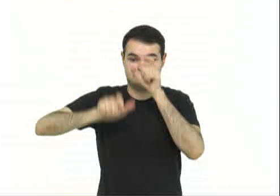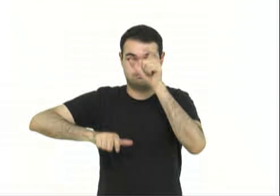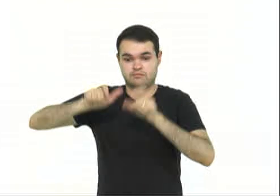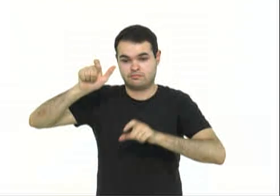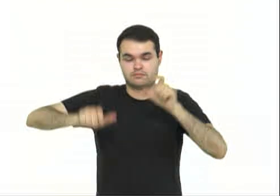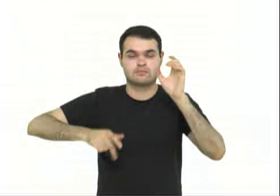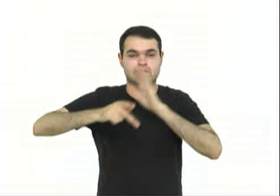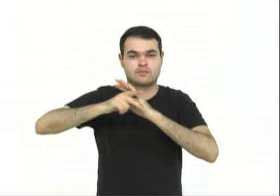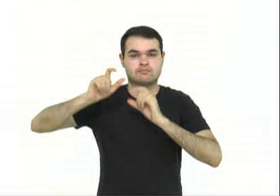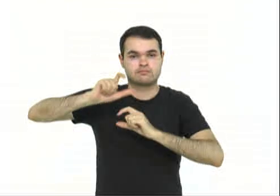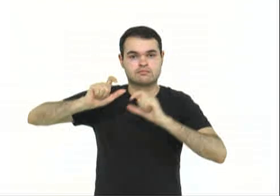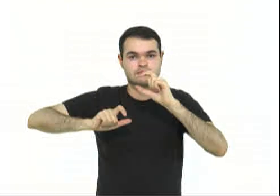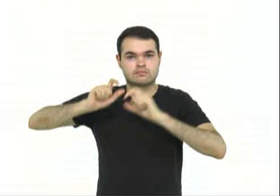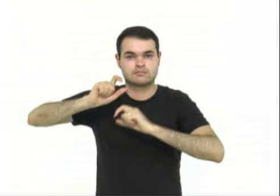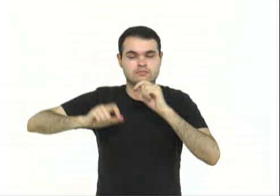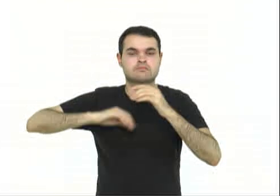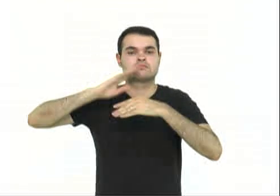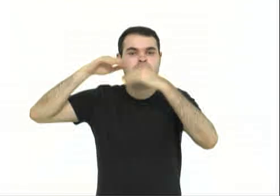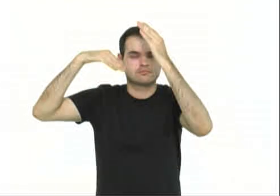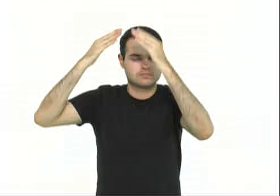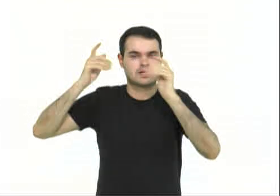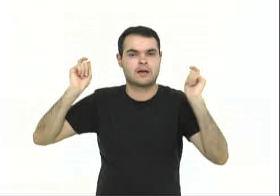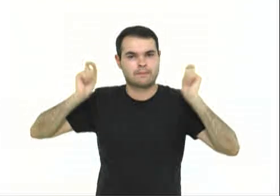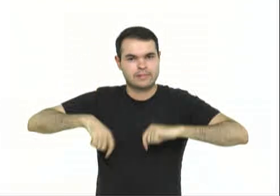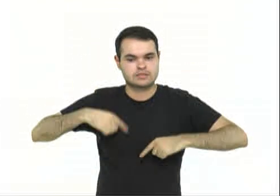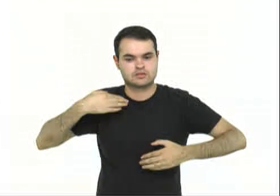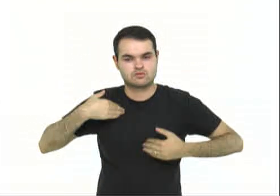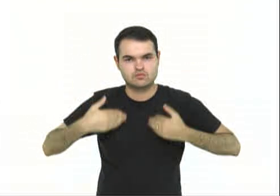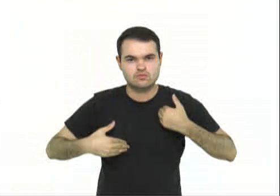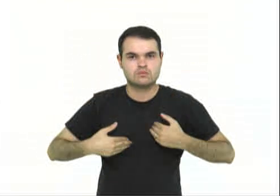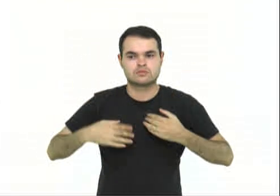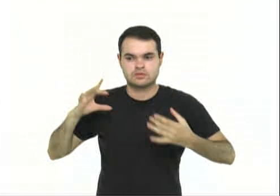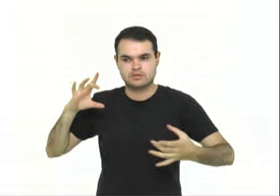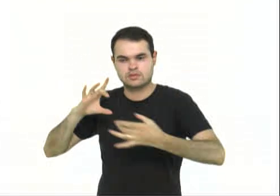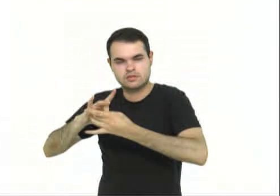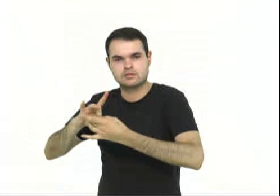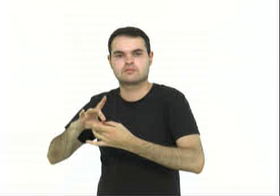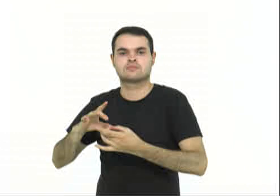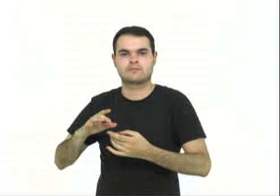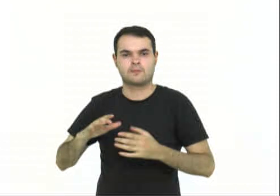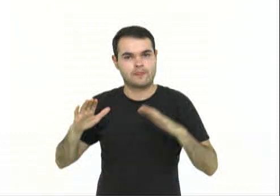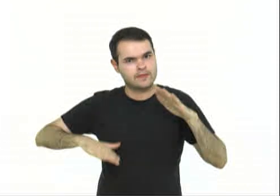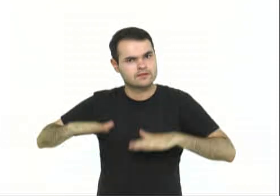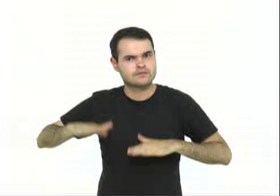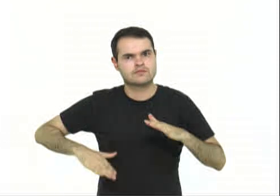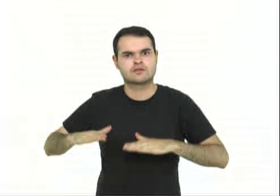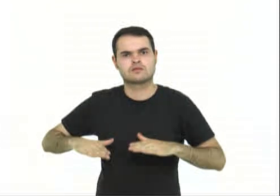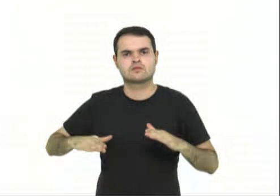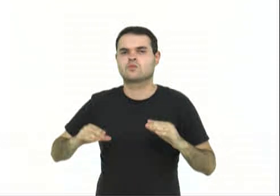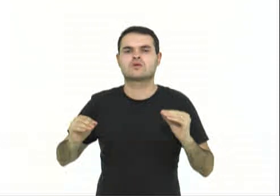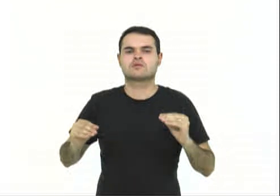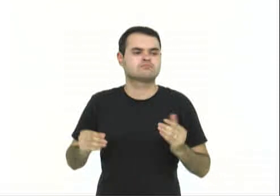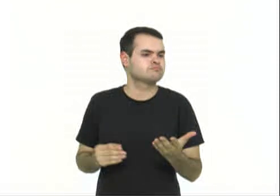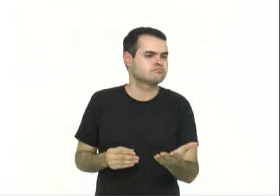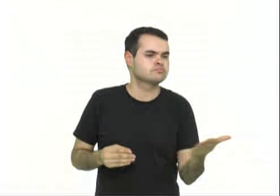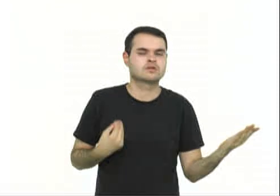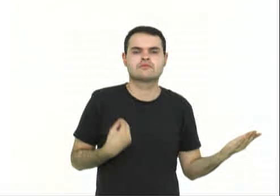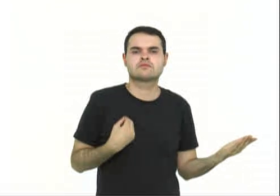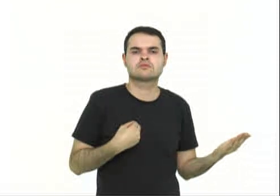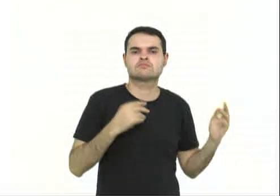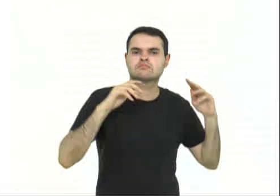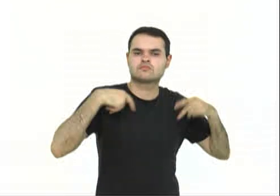das histórias em quadrinhos que desenvolvem uma habilidade ou um poder específico, que muitas vezes estão relacionados com as